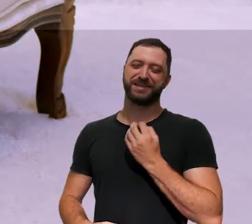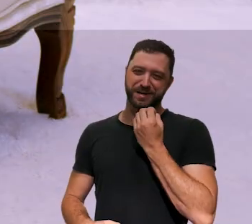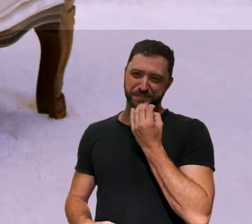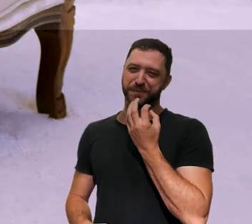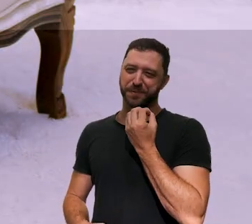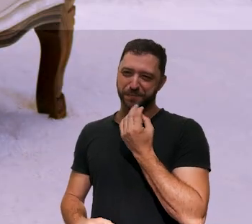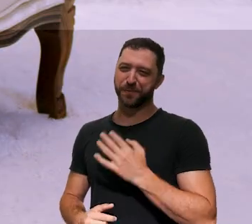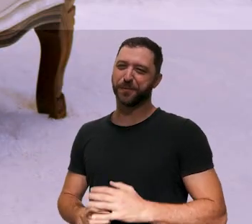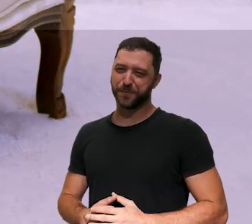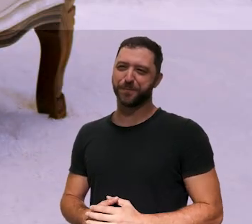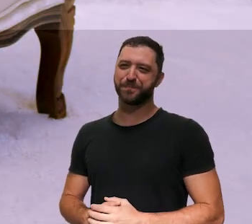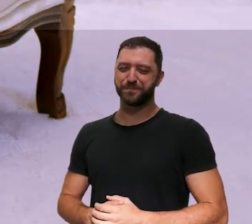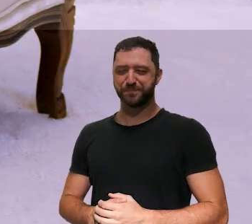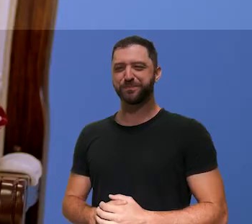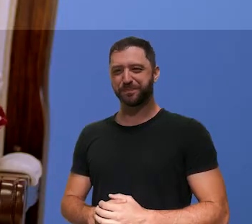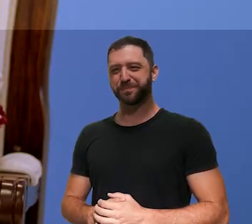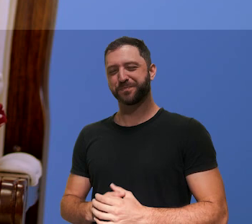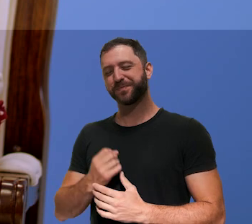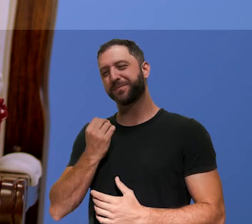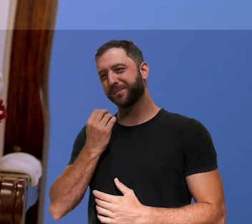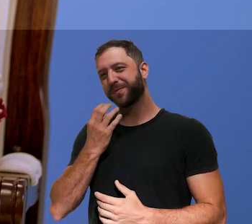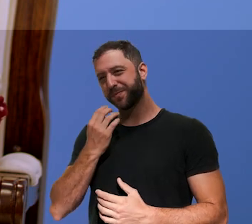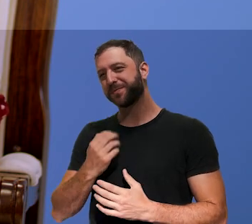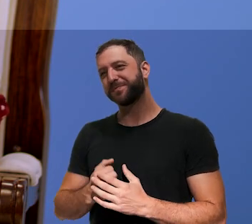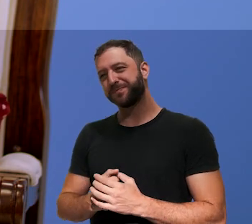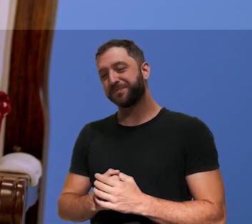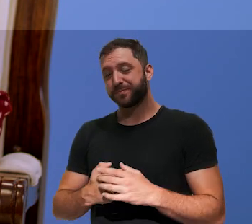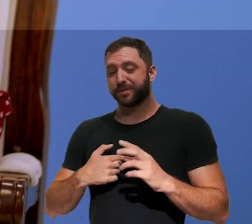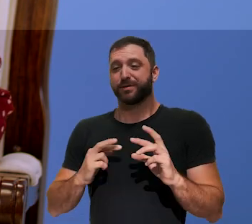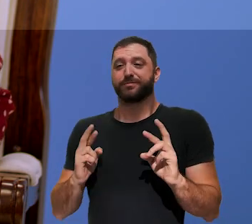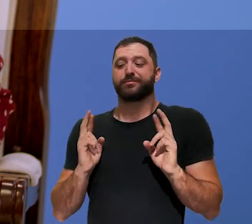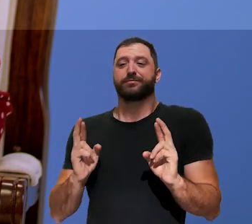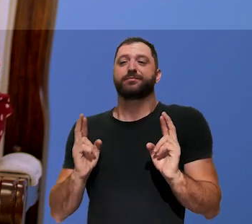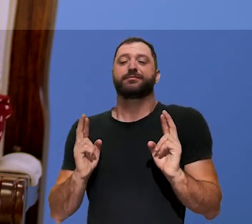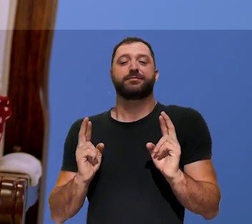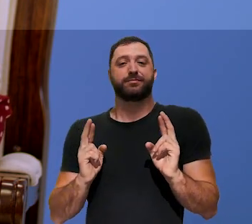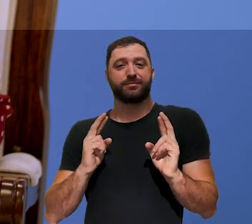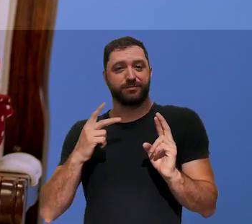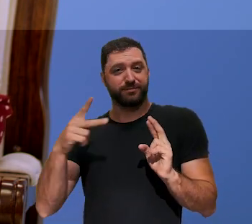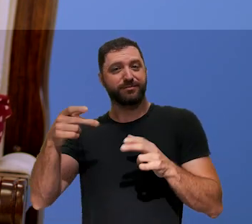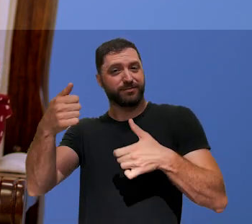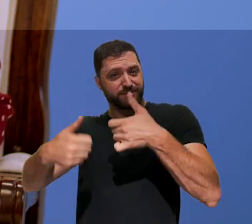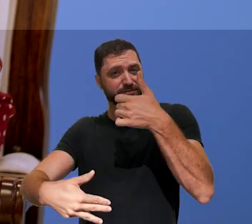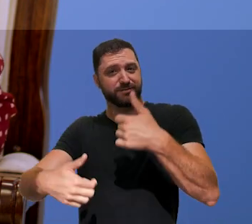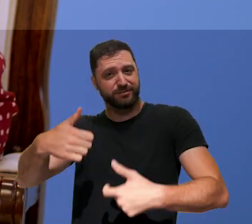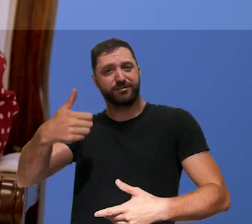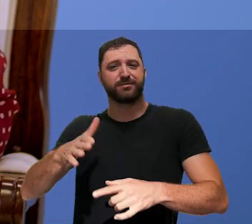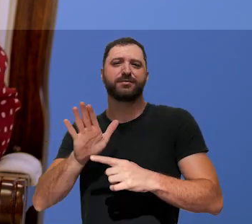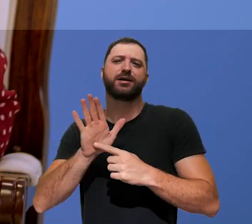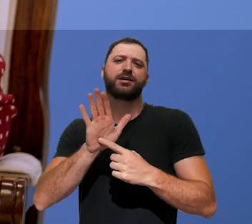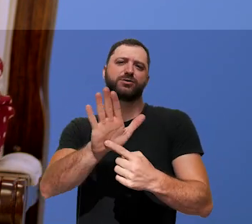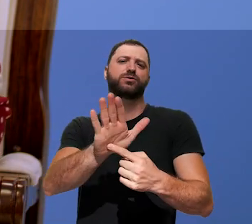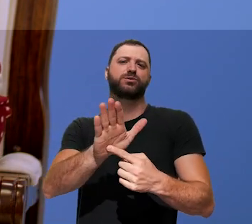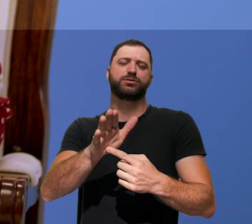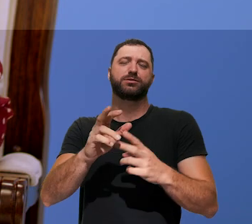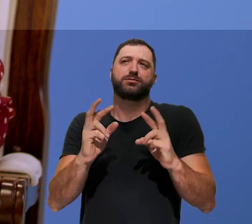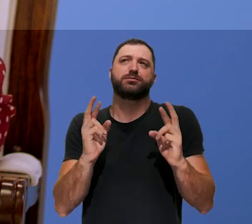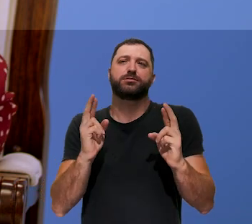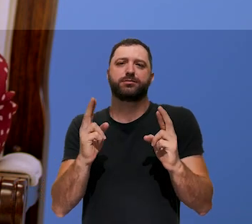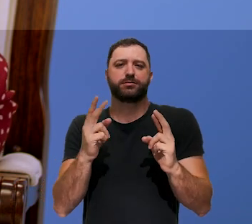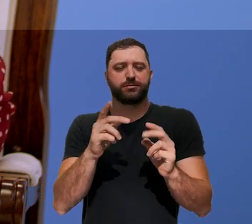câmeras. Muito bom. Muito bom. Espero que de verdade isso possa te ajudar muito, isso